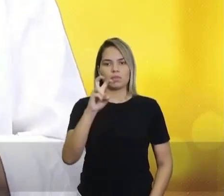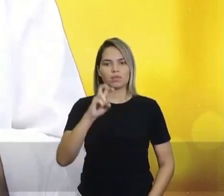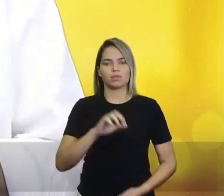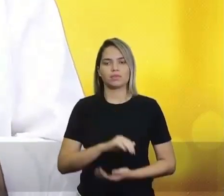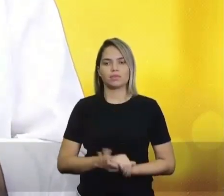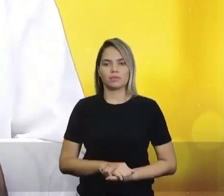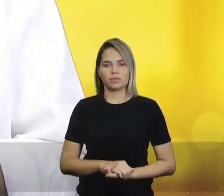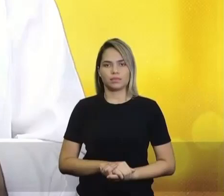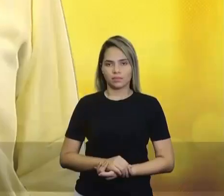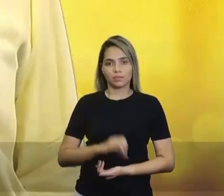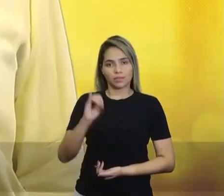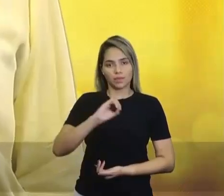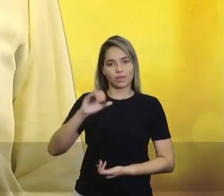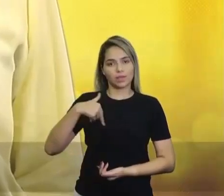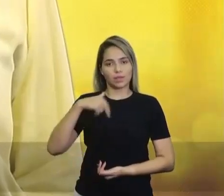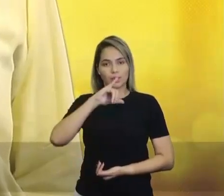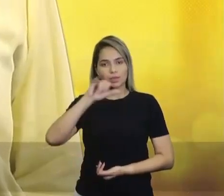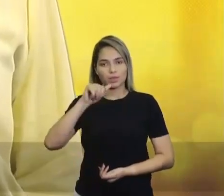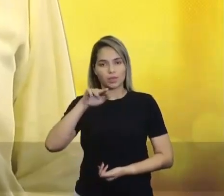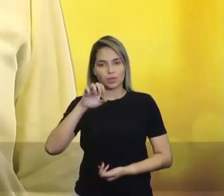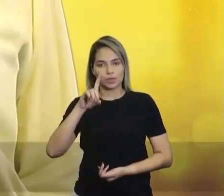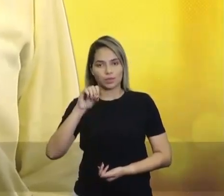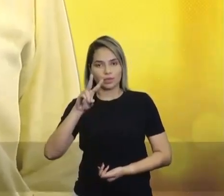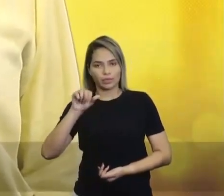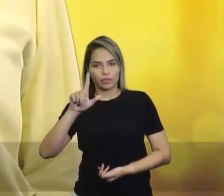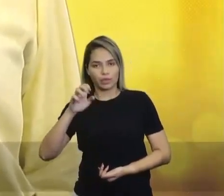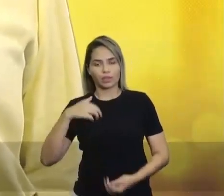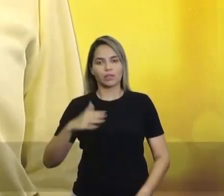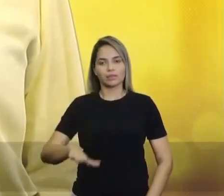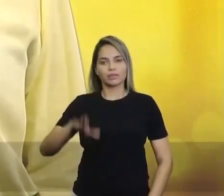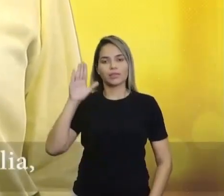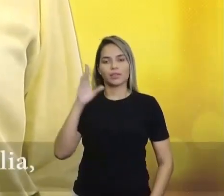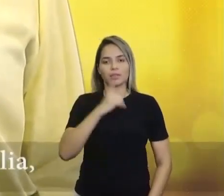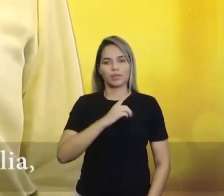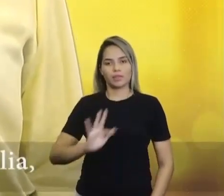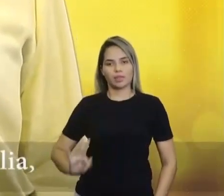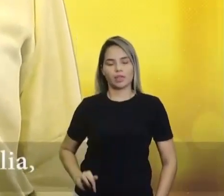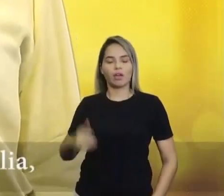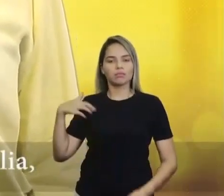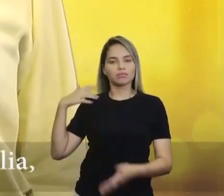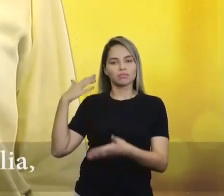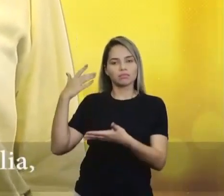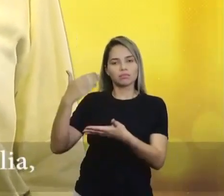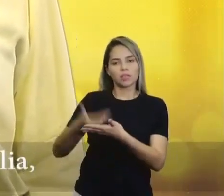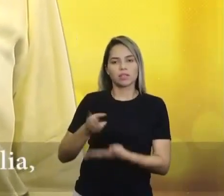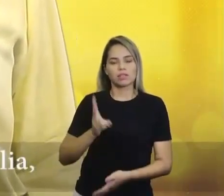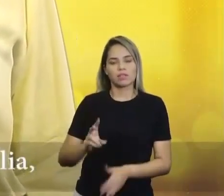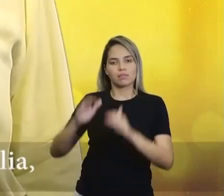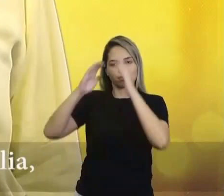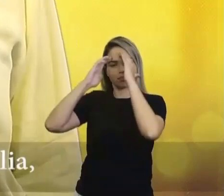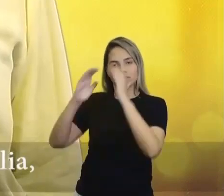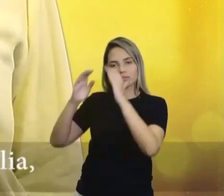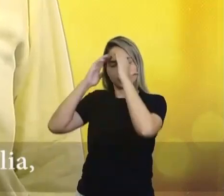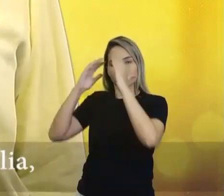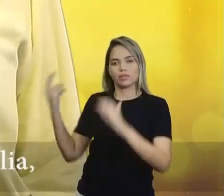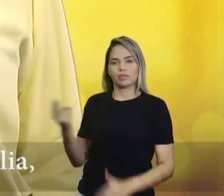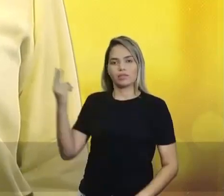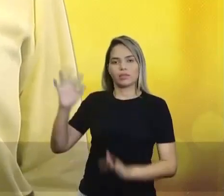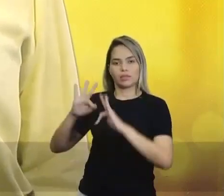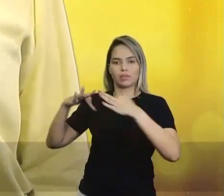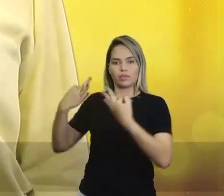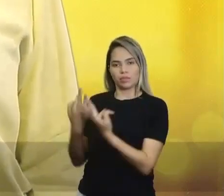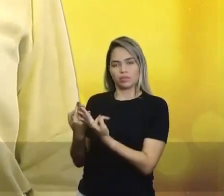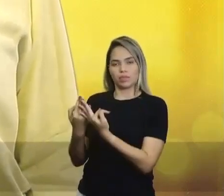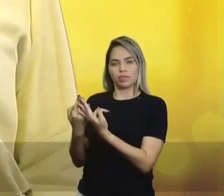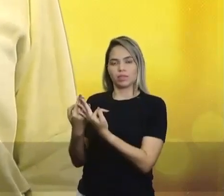vote General, 45. Sou Jane do Vale, candidata a deputada federal. Em minha caminhada, prezo pelo bem-estar da